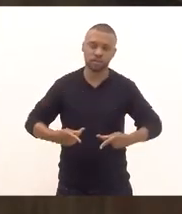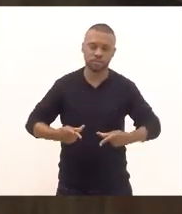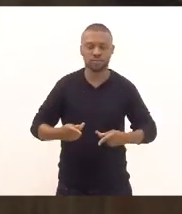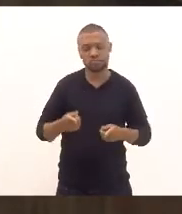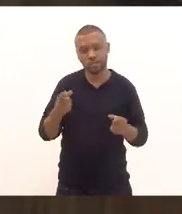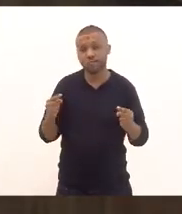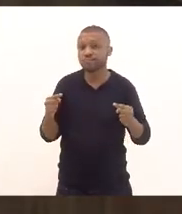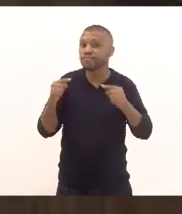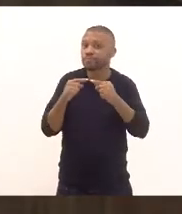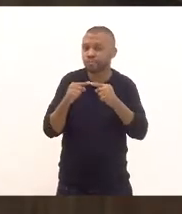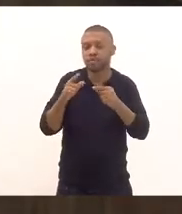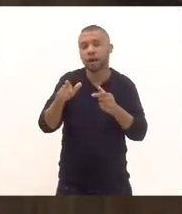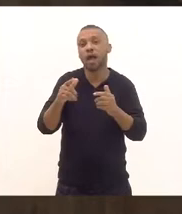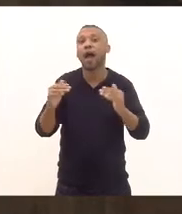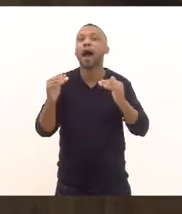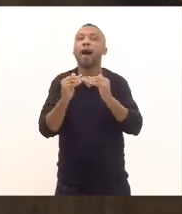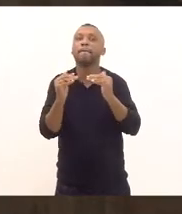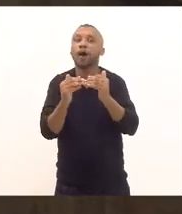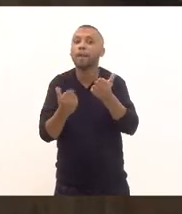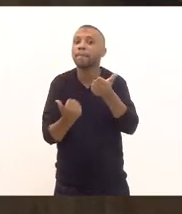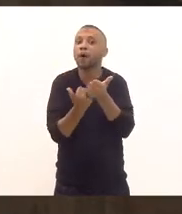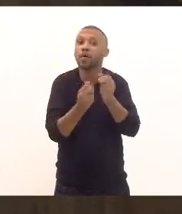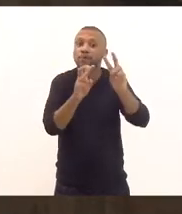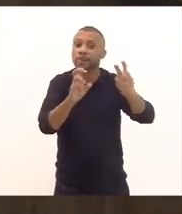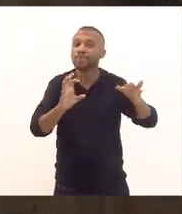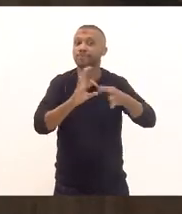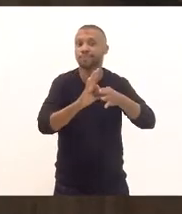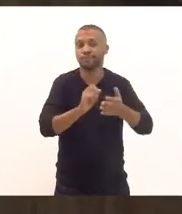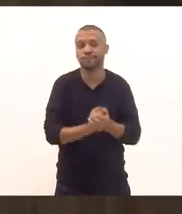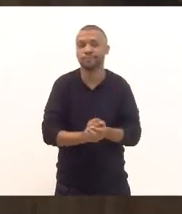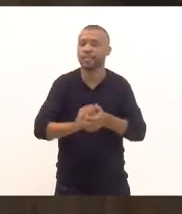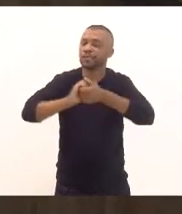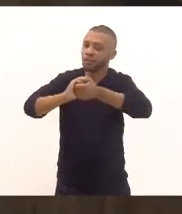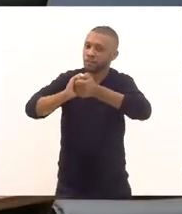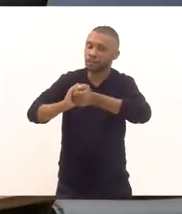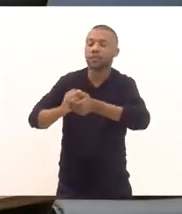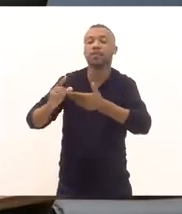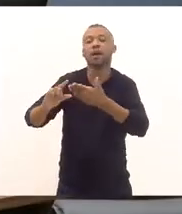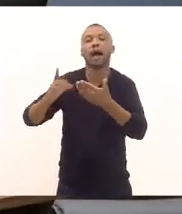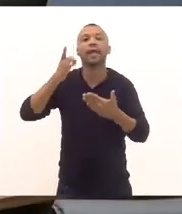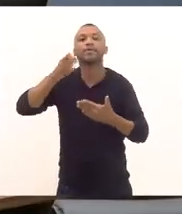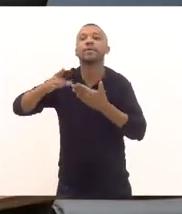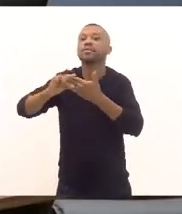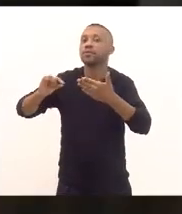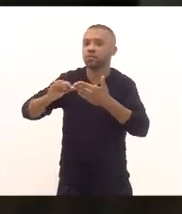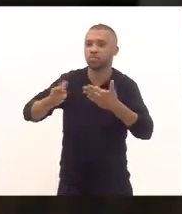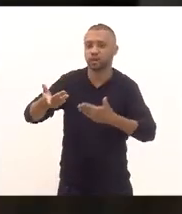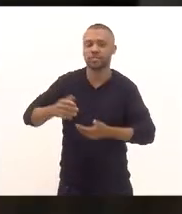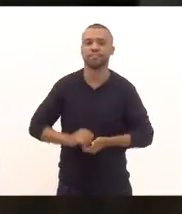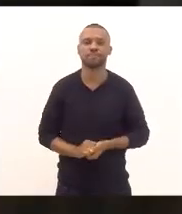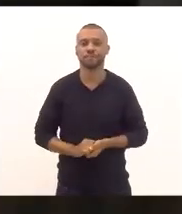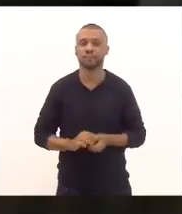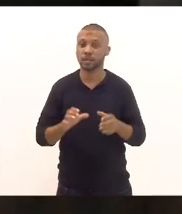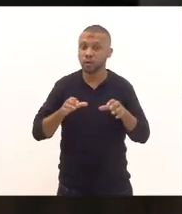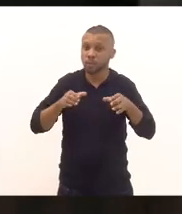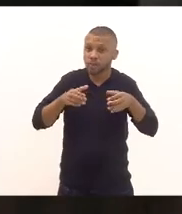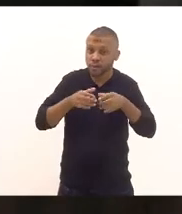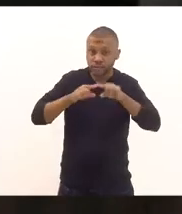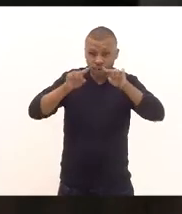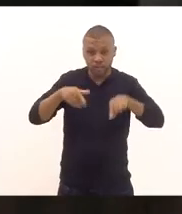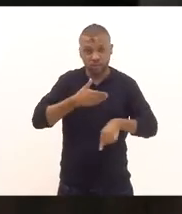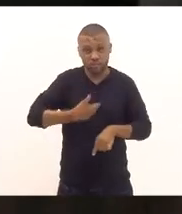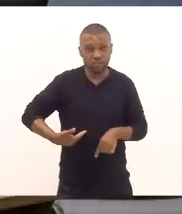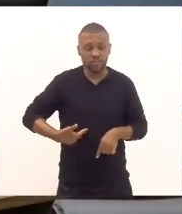outro senão favorável no mérito e sal Dona a deputada autora comissão de servidores públicos Deputado Rodrigo